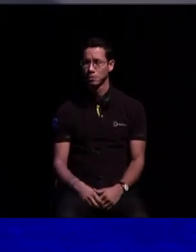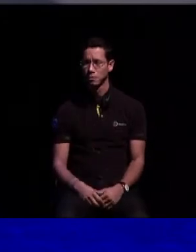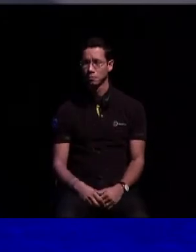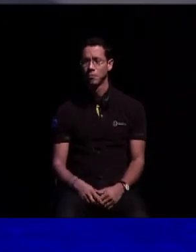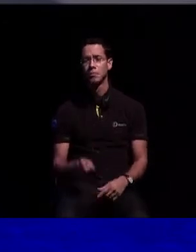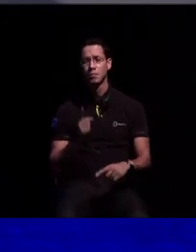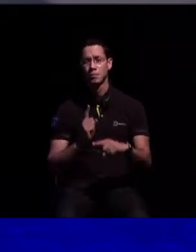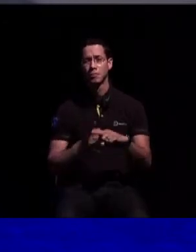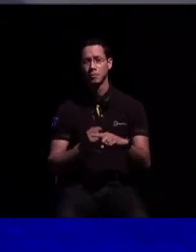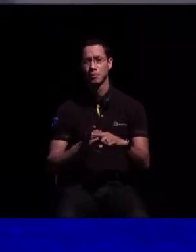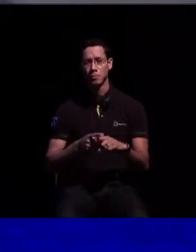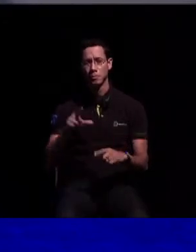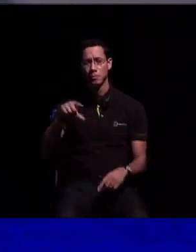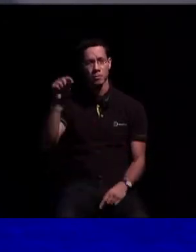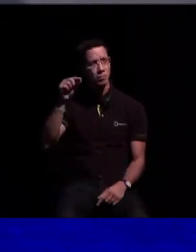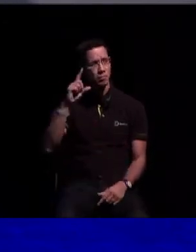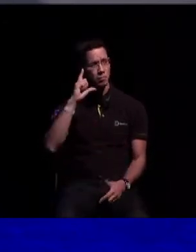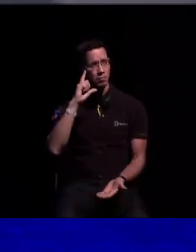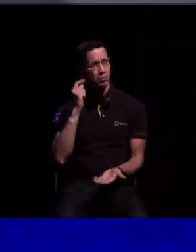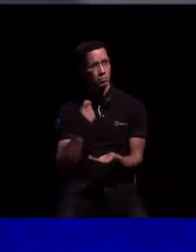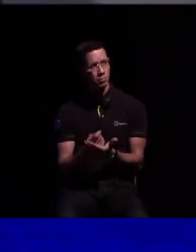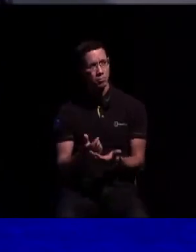escolha? Né? Esse tipo de escolha